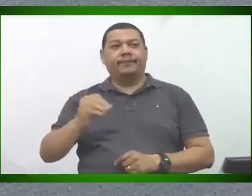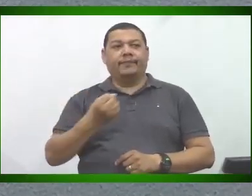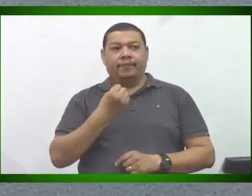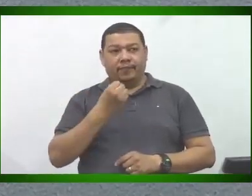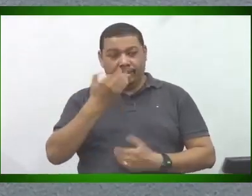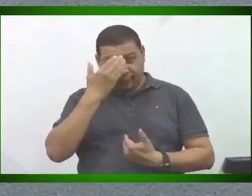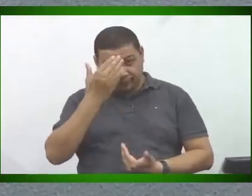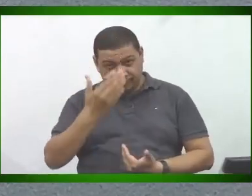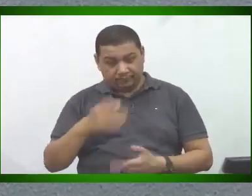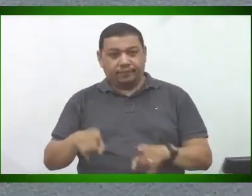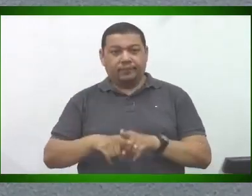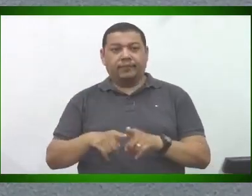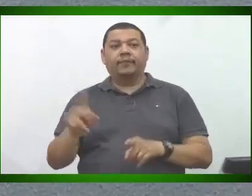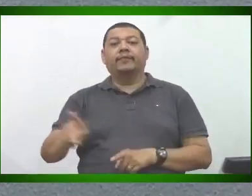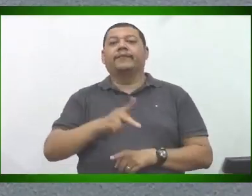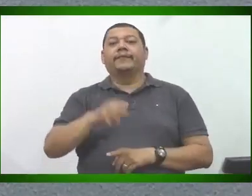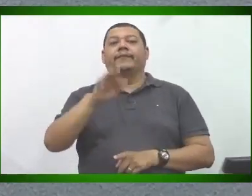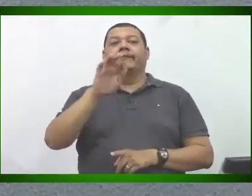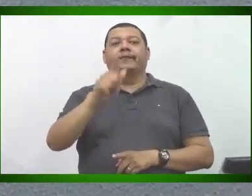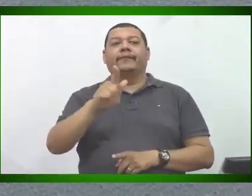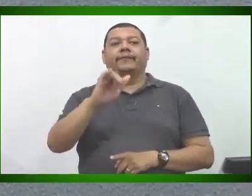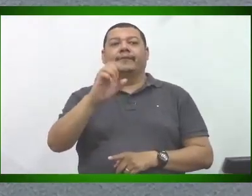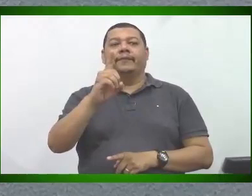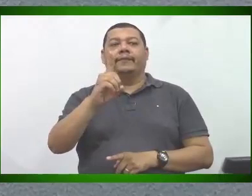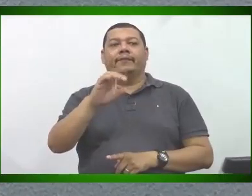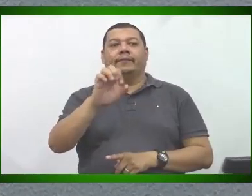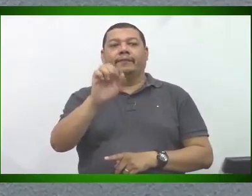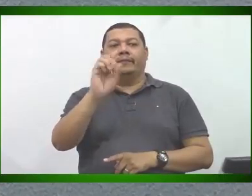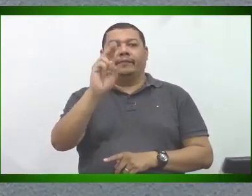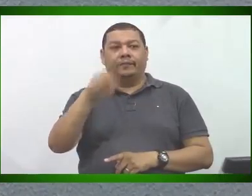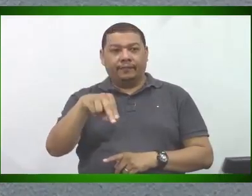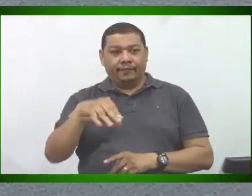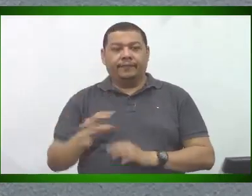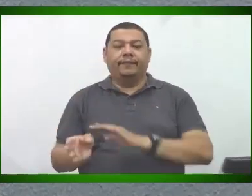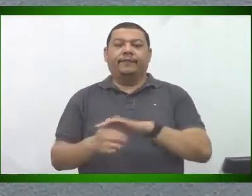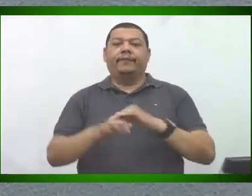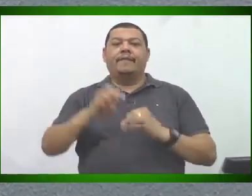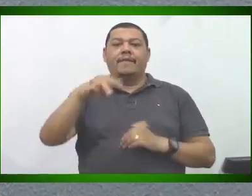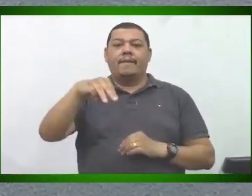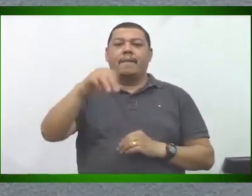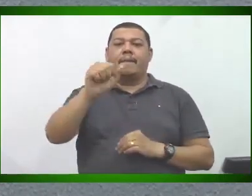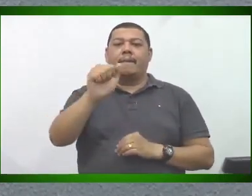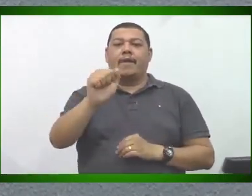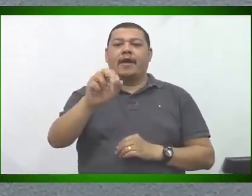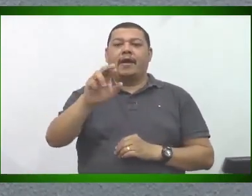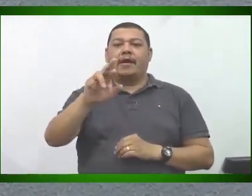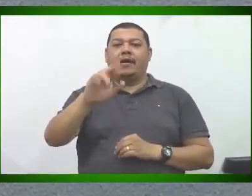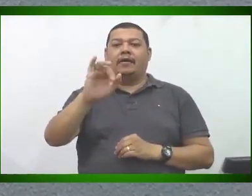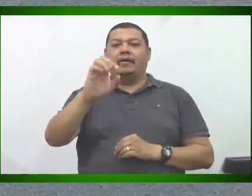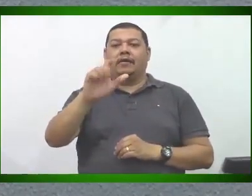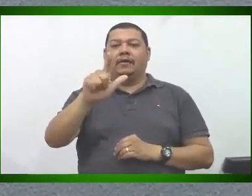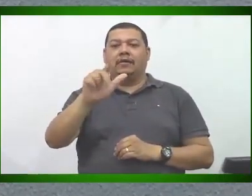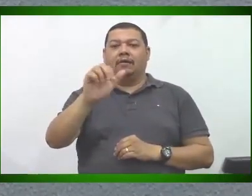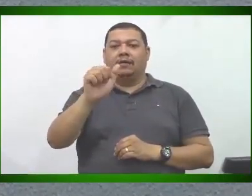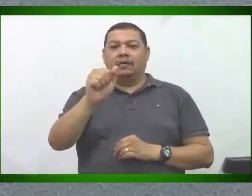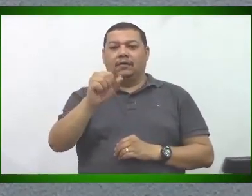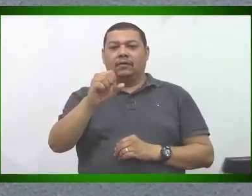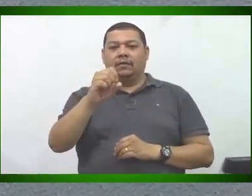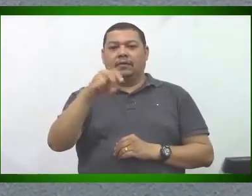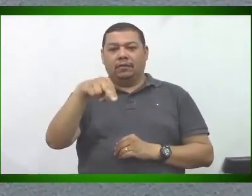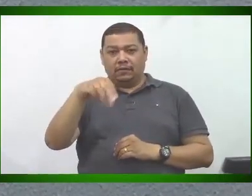Clério. Professor Gideon e também a Marilande, conselheira, boa noite e muito obrigado por